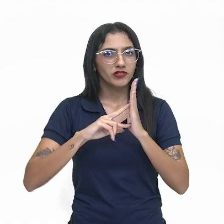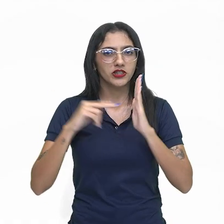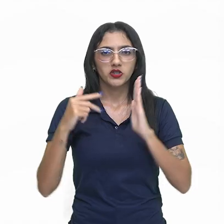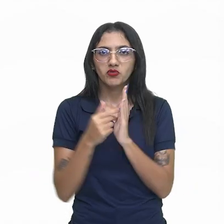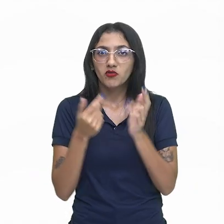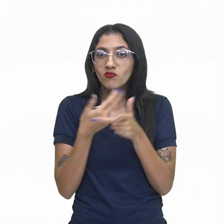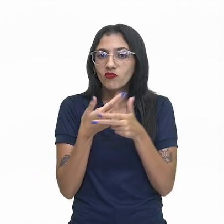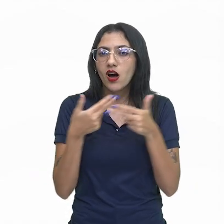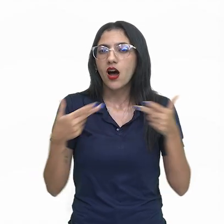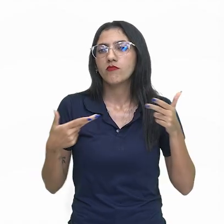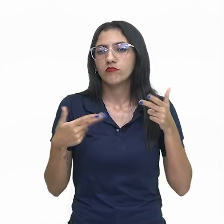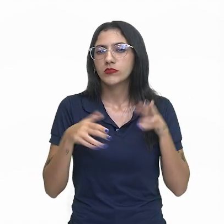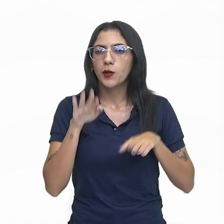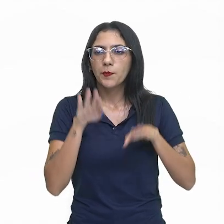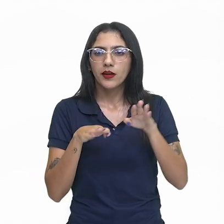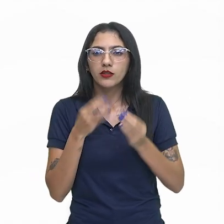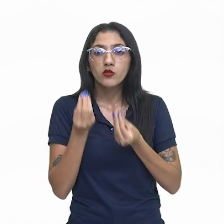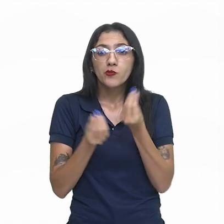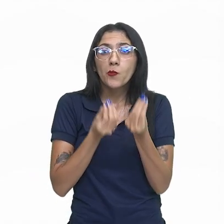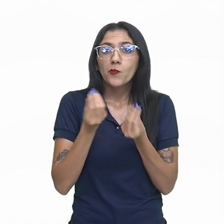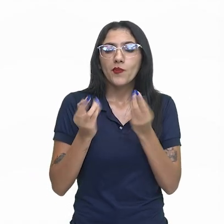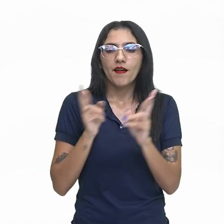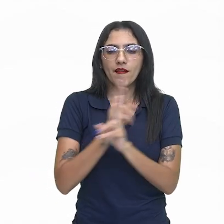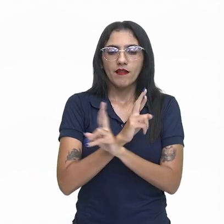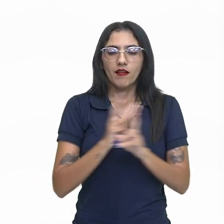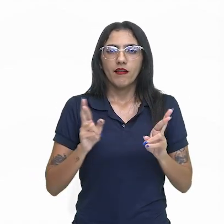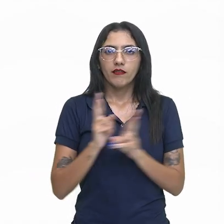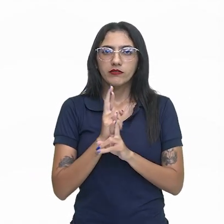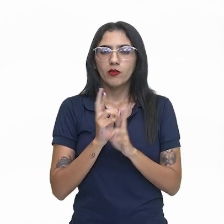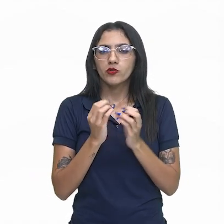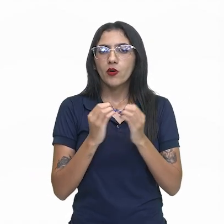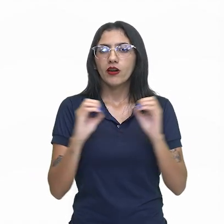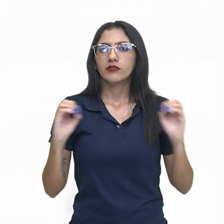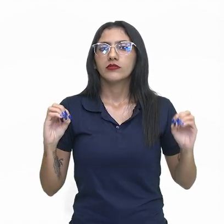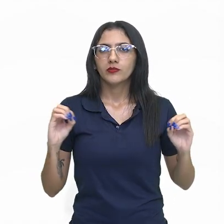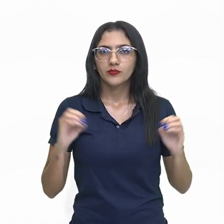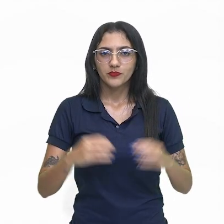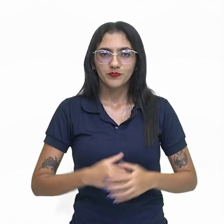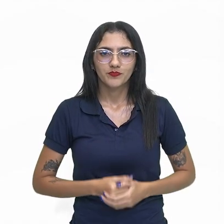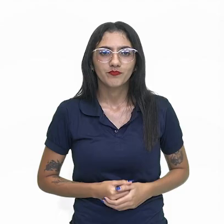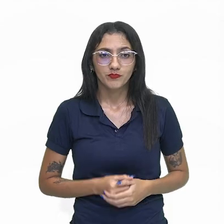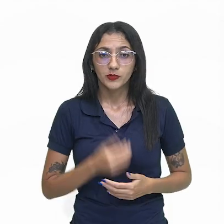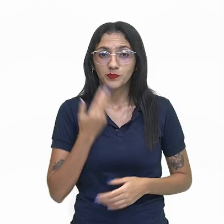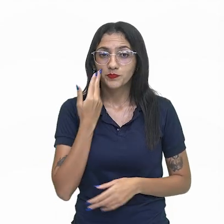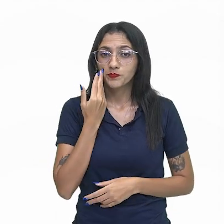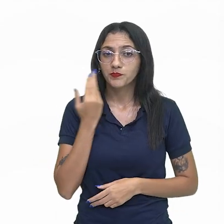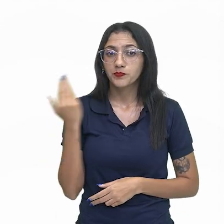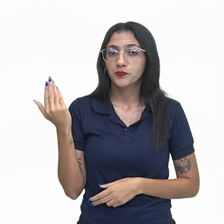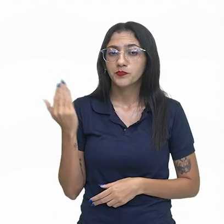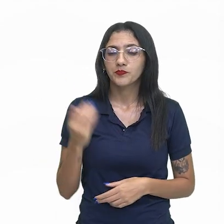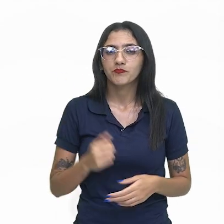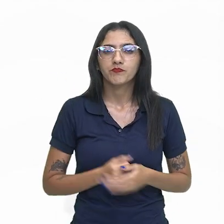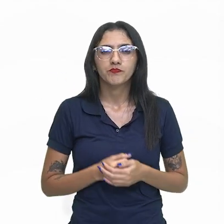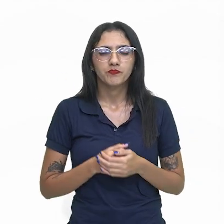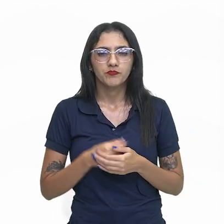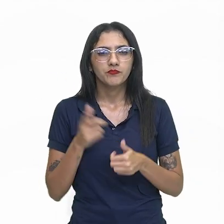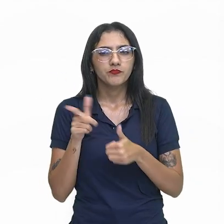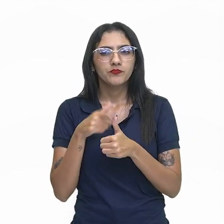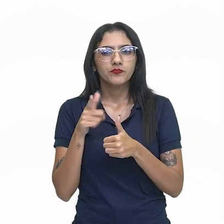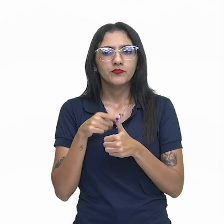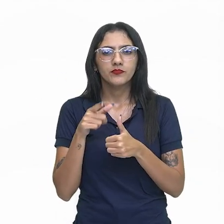sentidos na relação entre as orações, como alguns deles. Soma